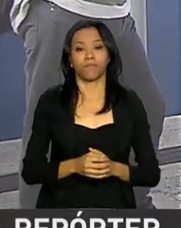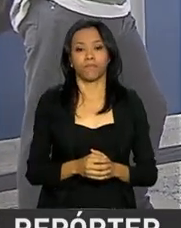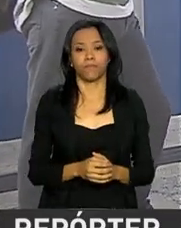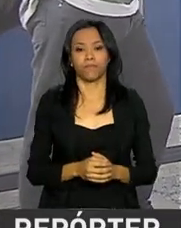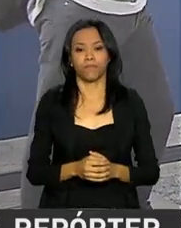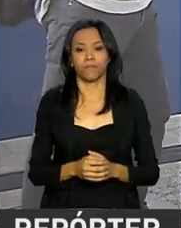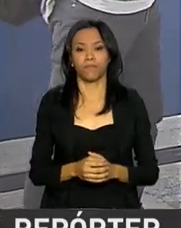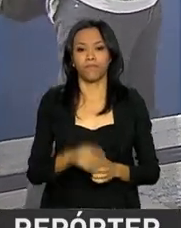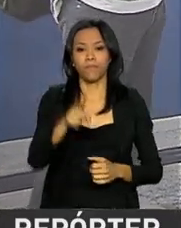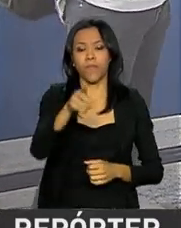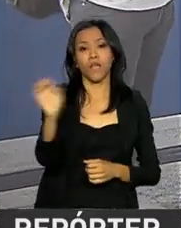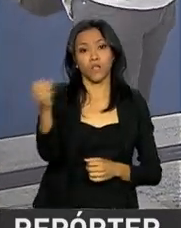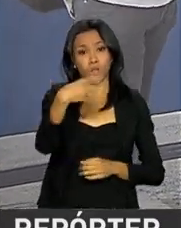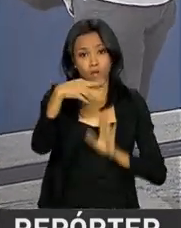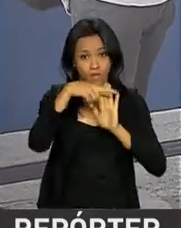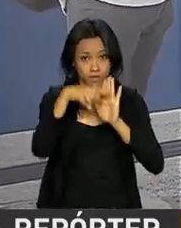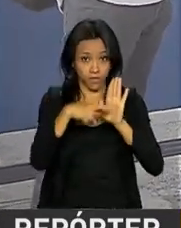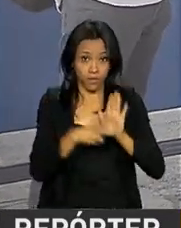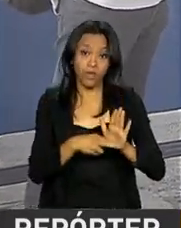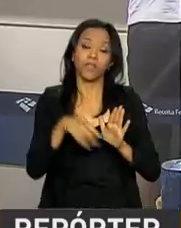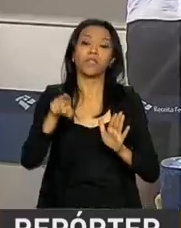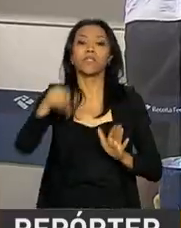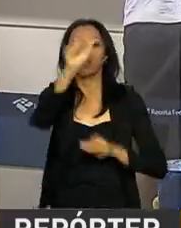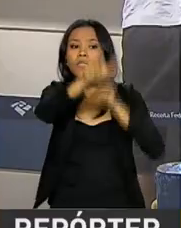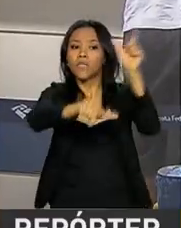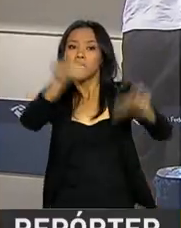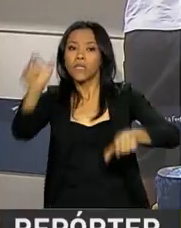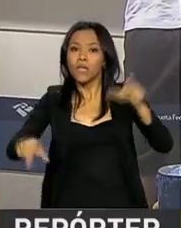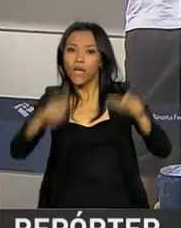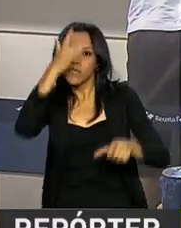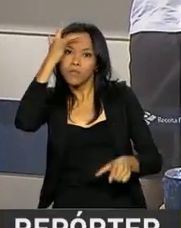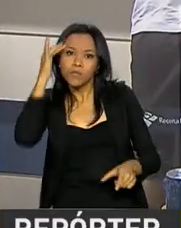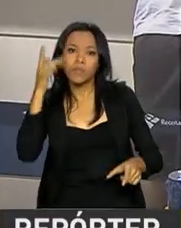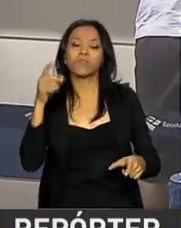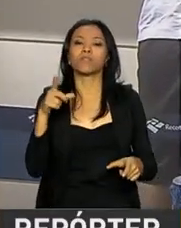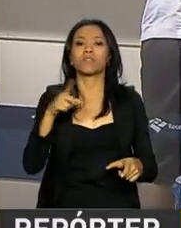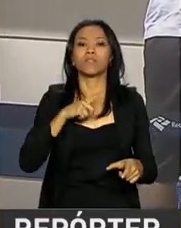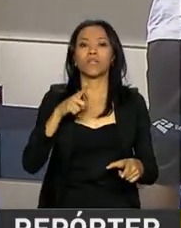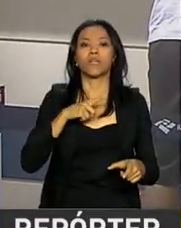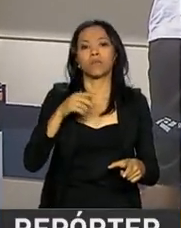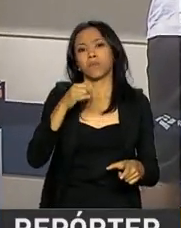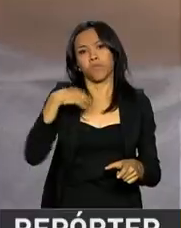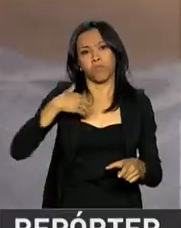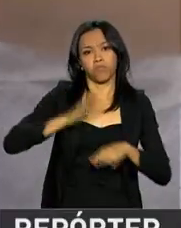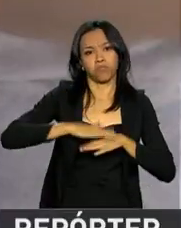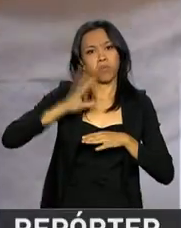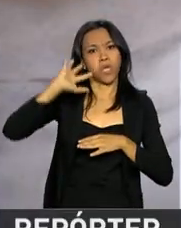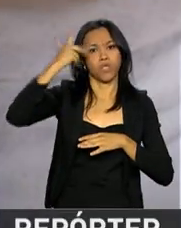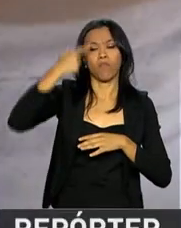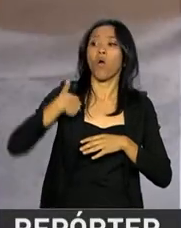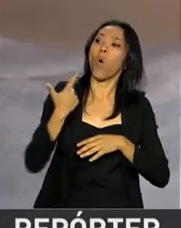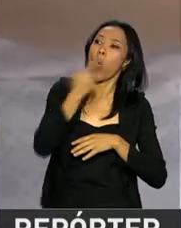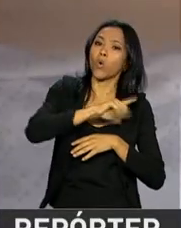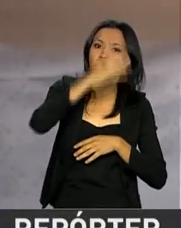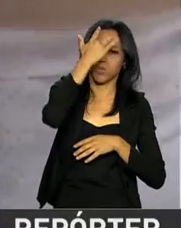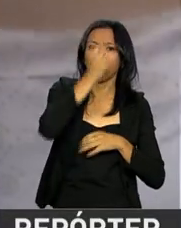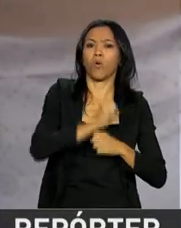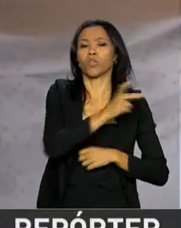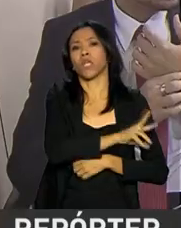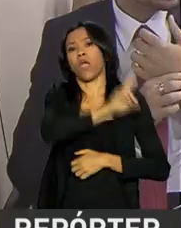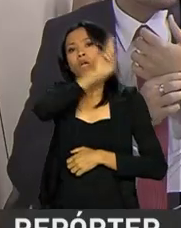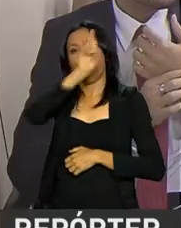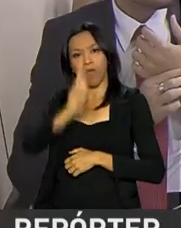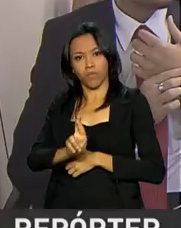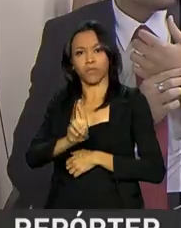as novas regras permitem que o contribuinte de poderes a uma outra pessoa ou empresa para representá los junto ao